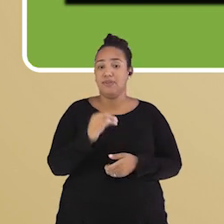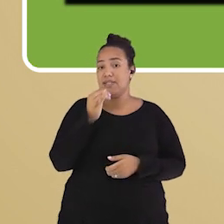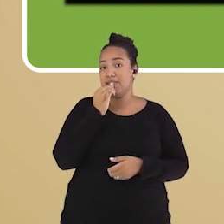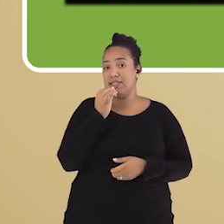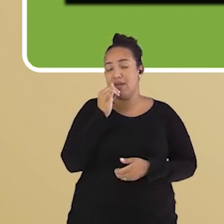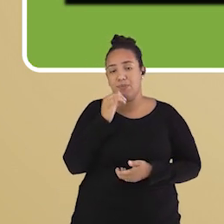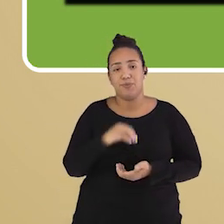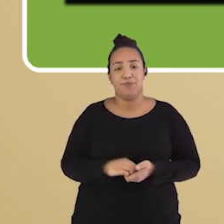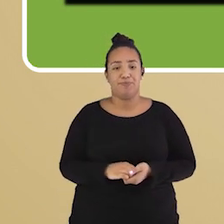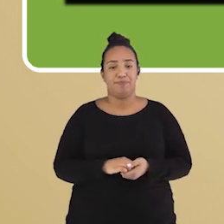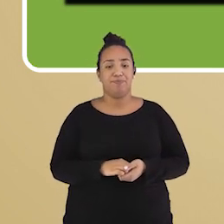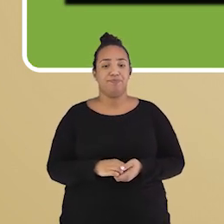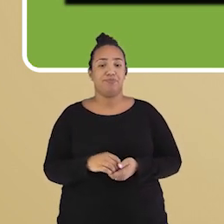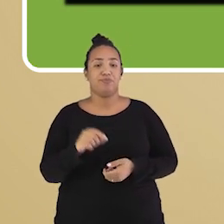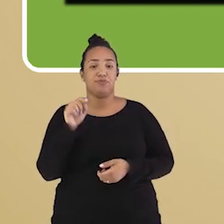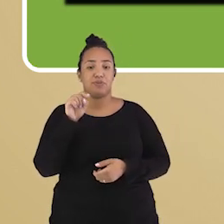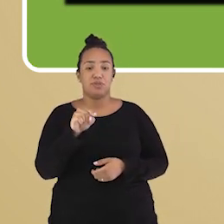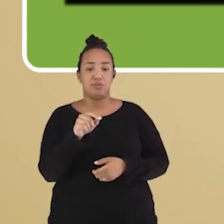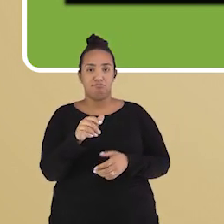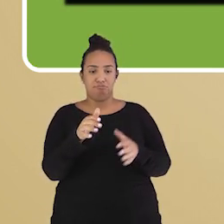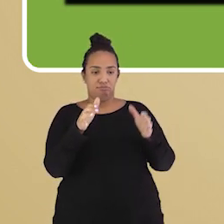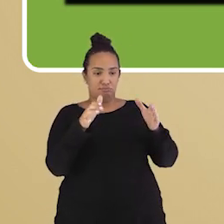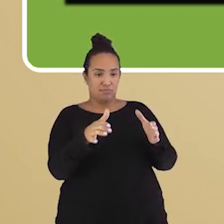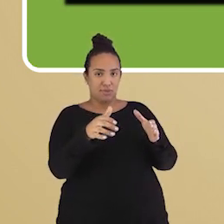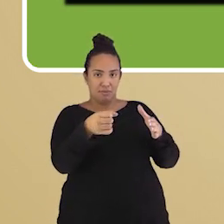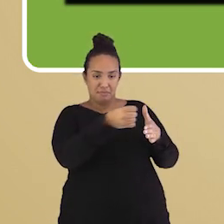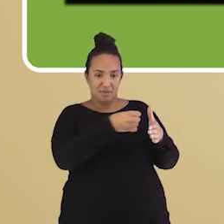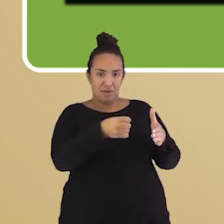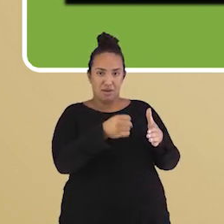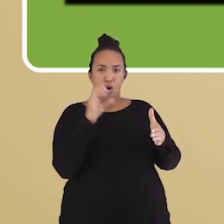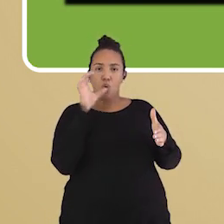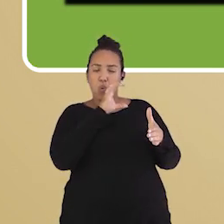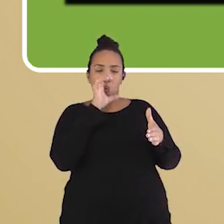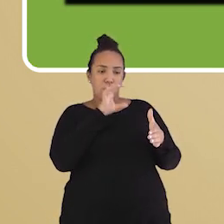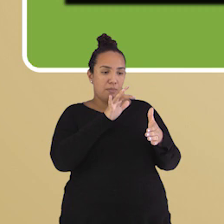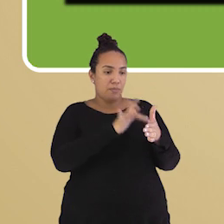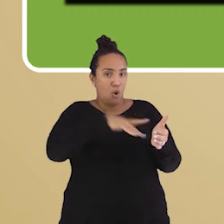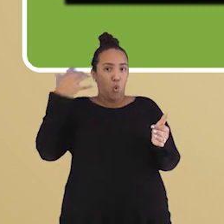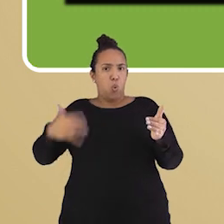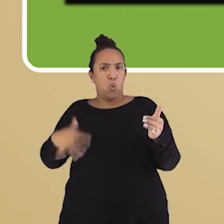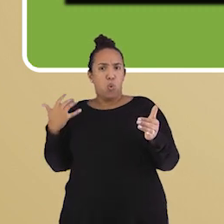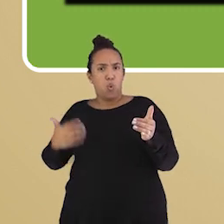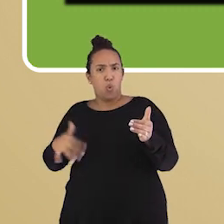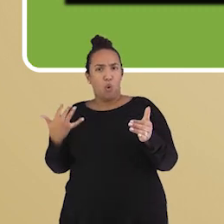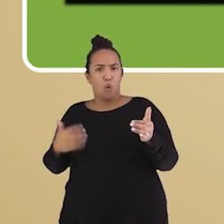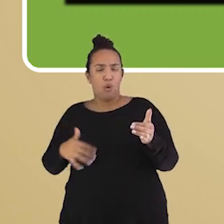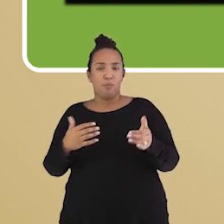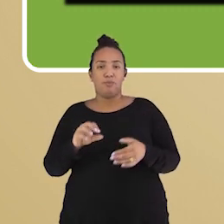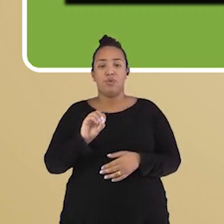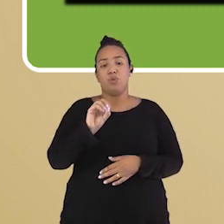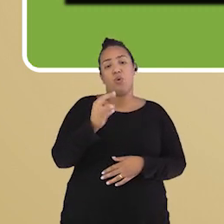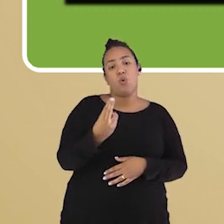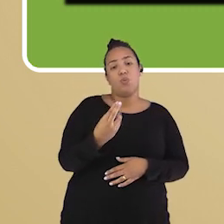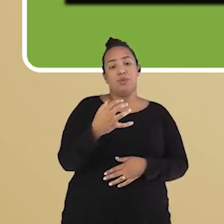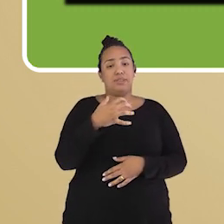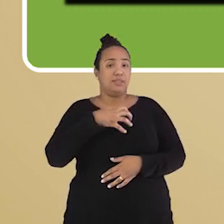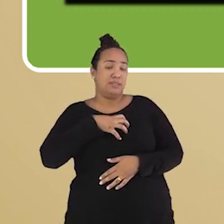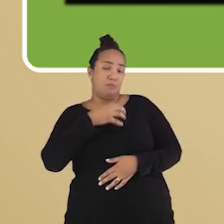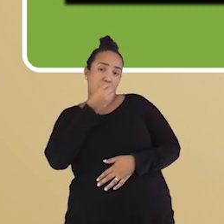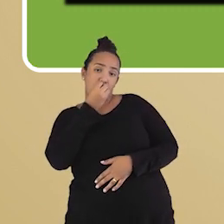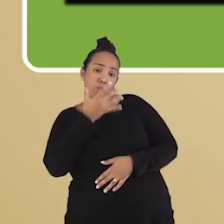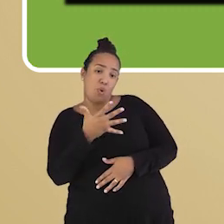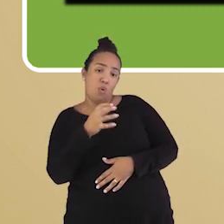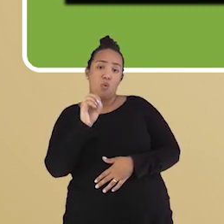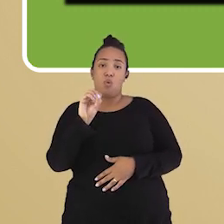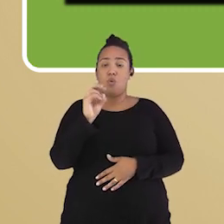por exemplo quando você retira a mão ao encostar em uma panela quente, ou ainda sensações desagradáveis ou